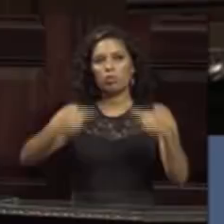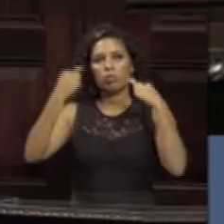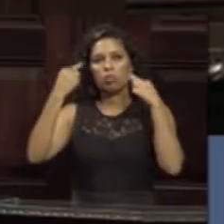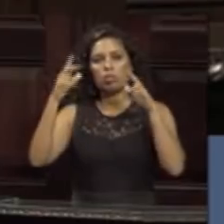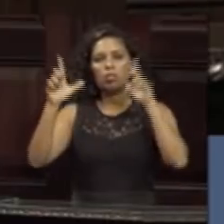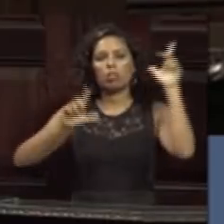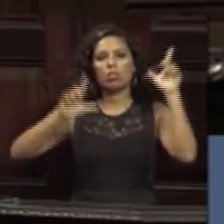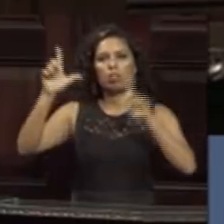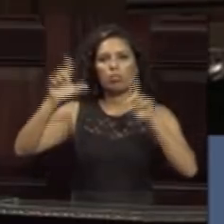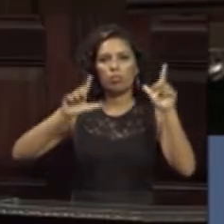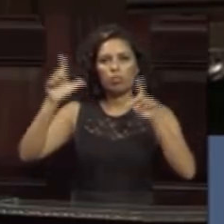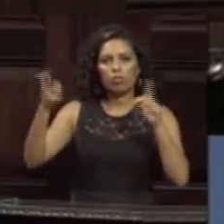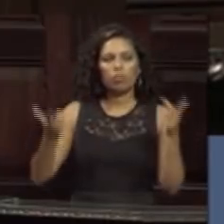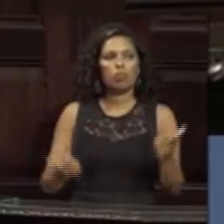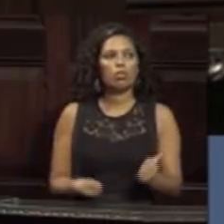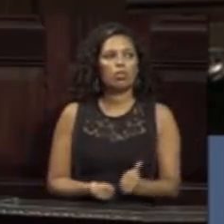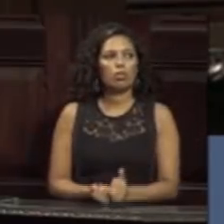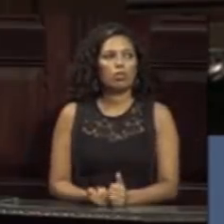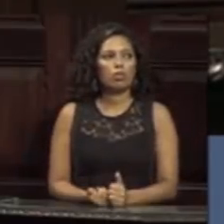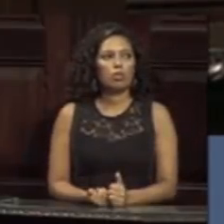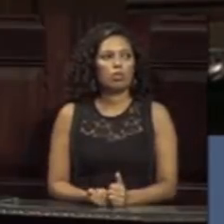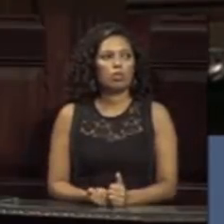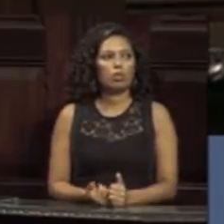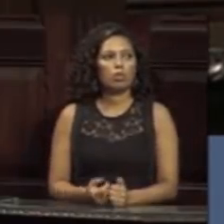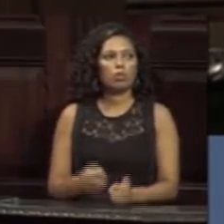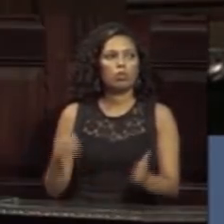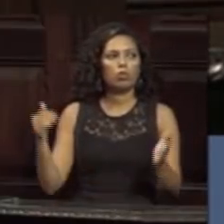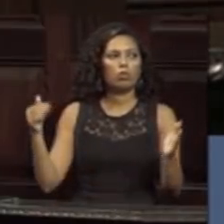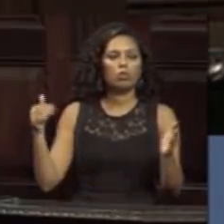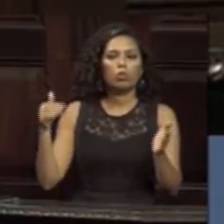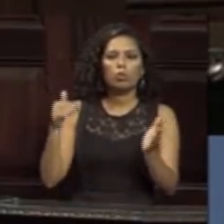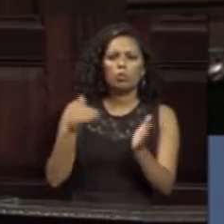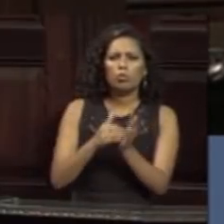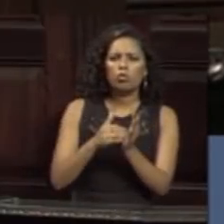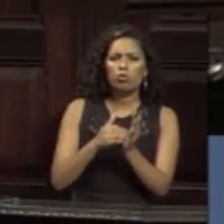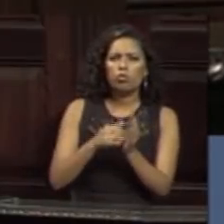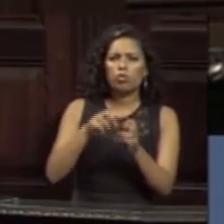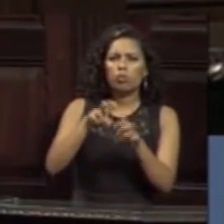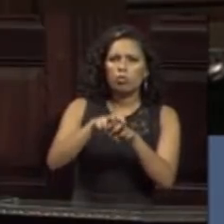nos acompanham pelas redes sociais. O objetivo da nossa emenda